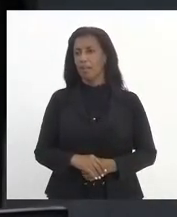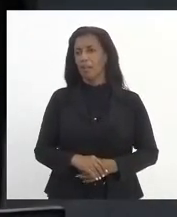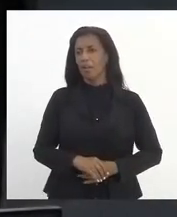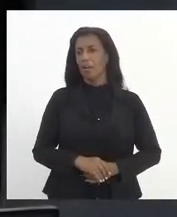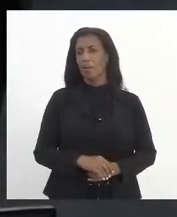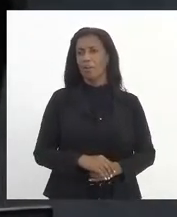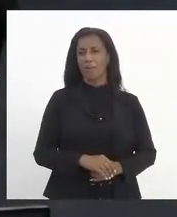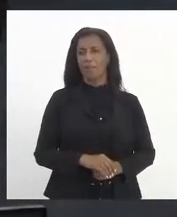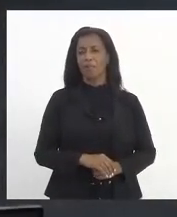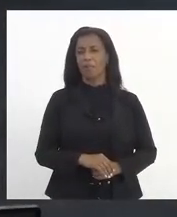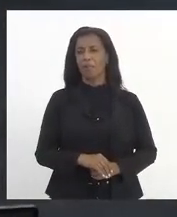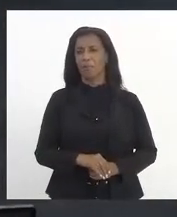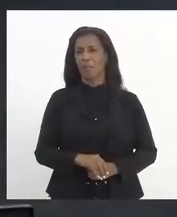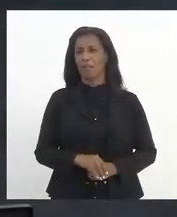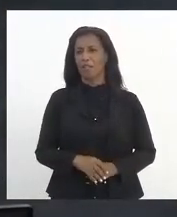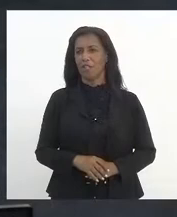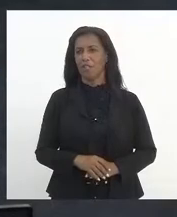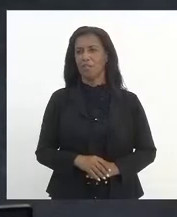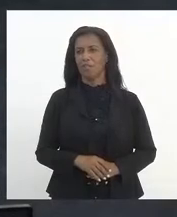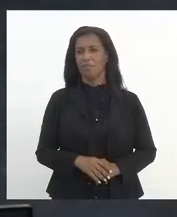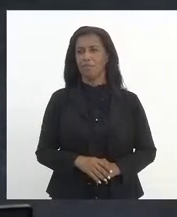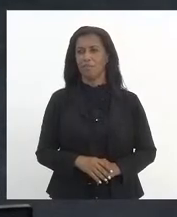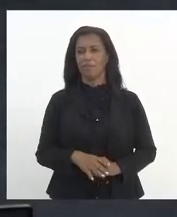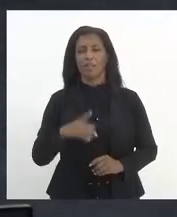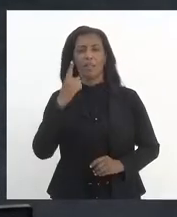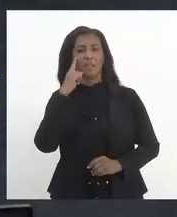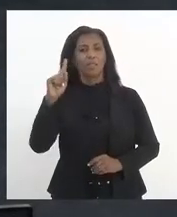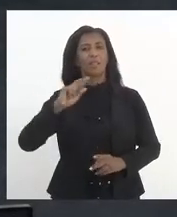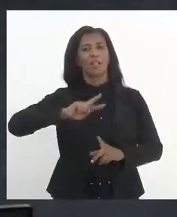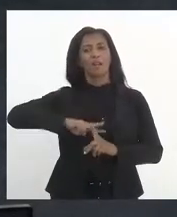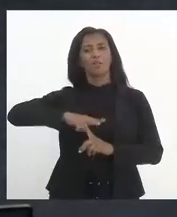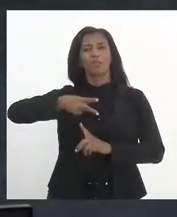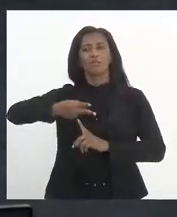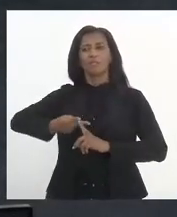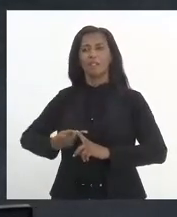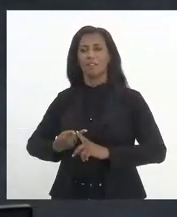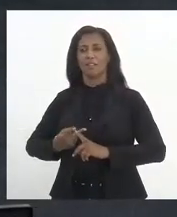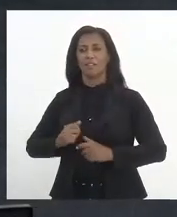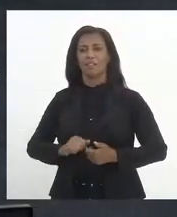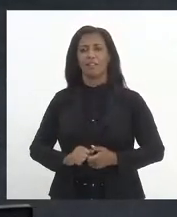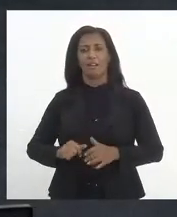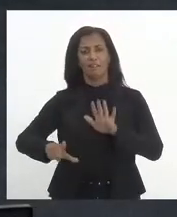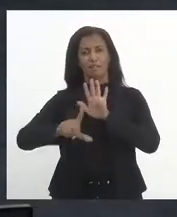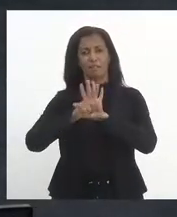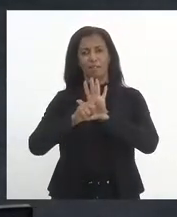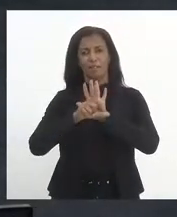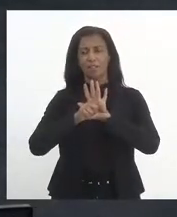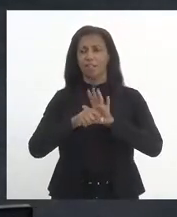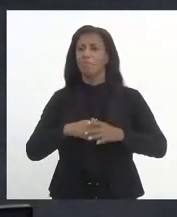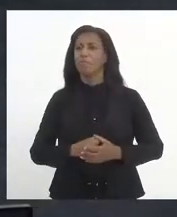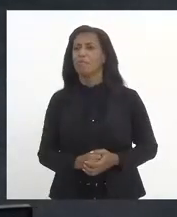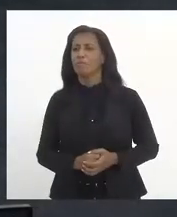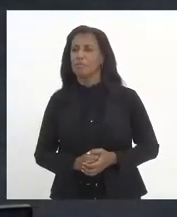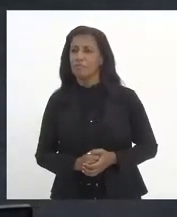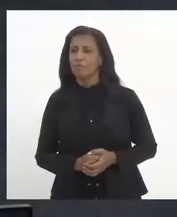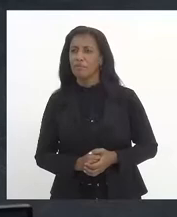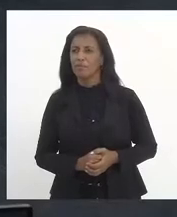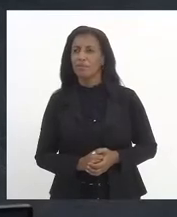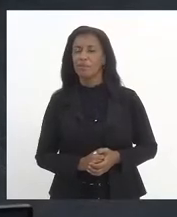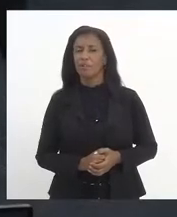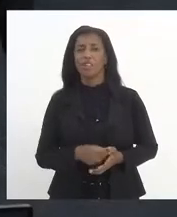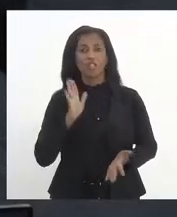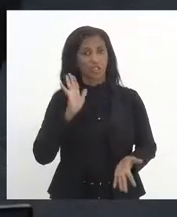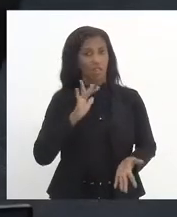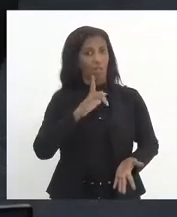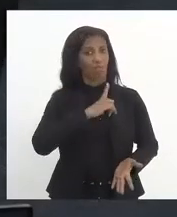ementa do projeto não pode ser diferente. Ele tem que alterar a lei existente. E alterar uma lei existente,